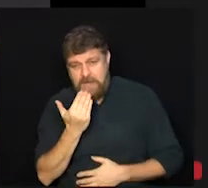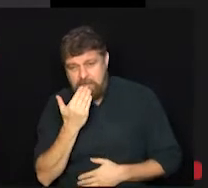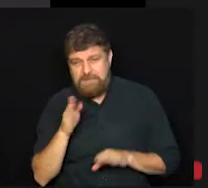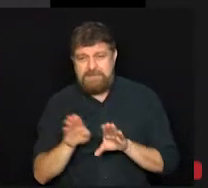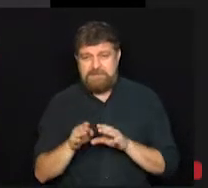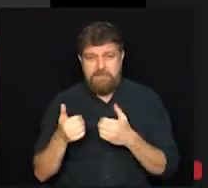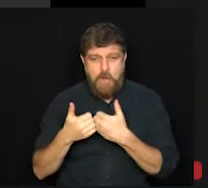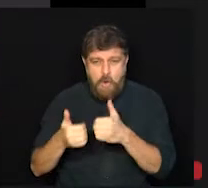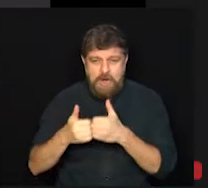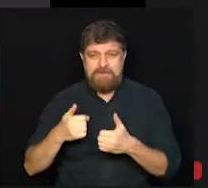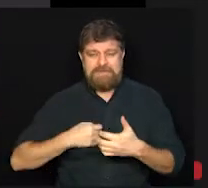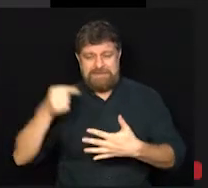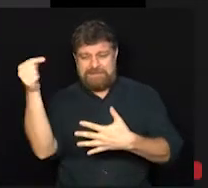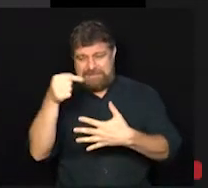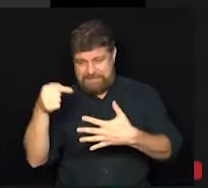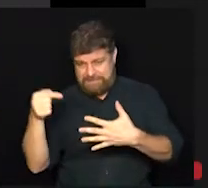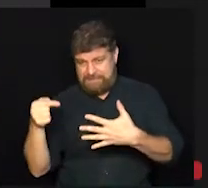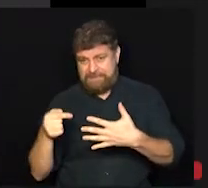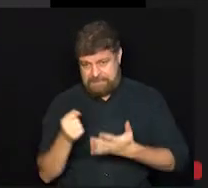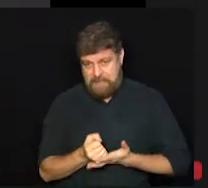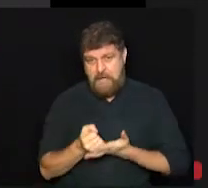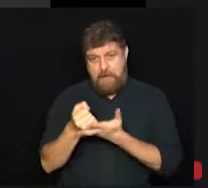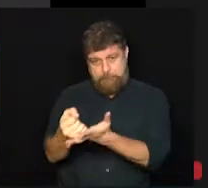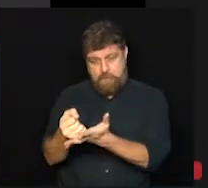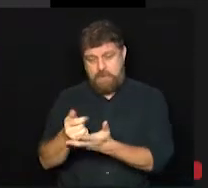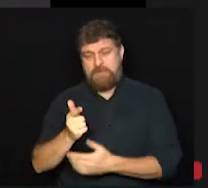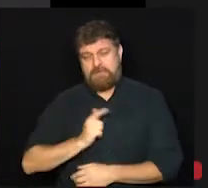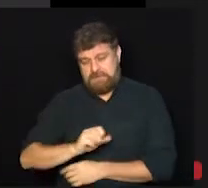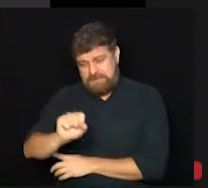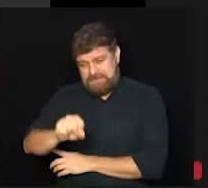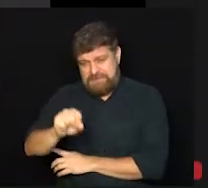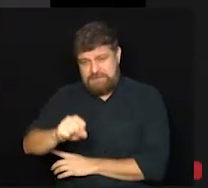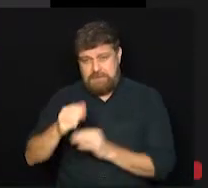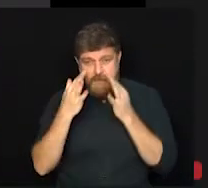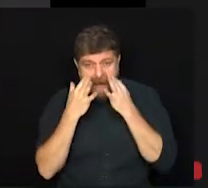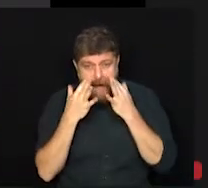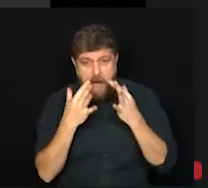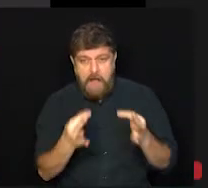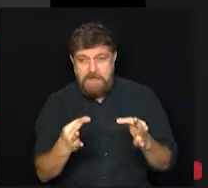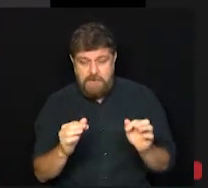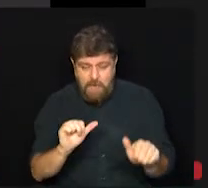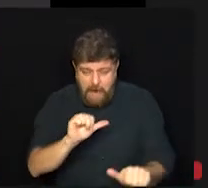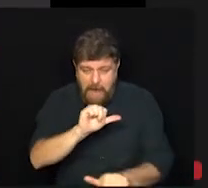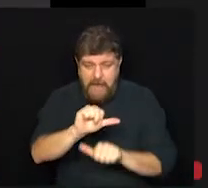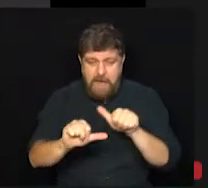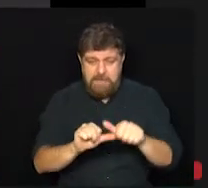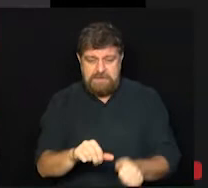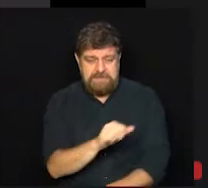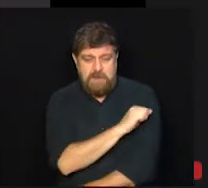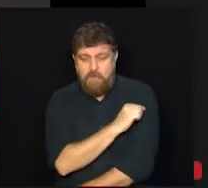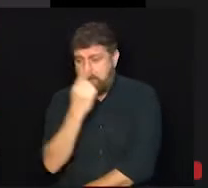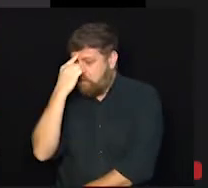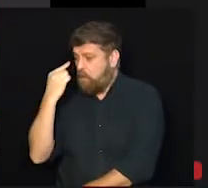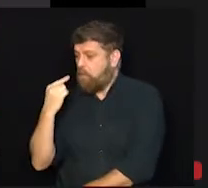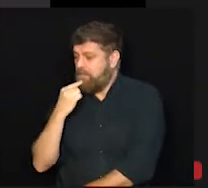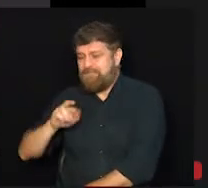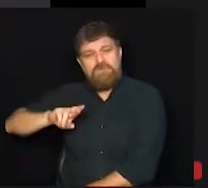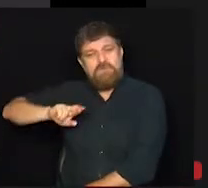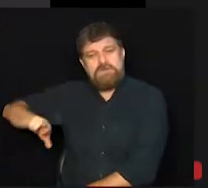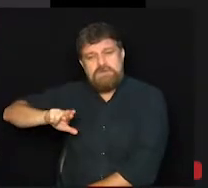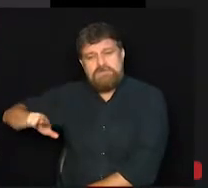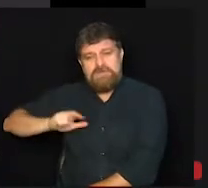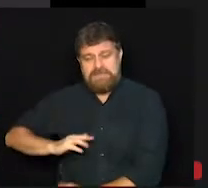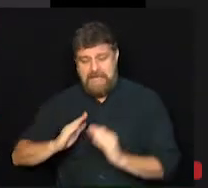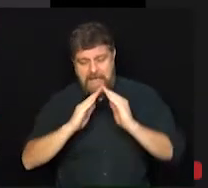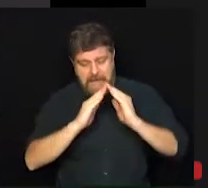transporte, enfim, tem outros auxílios. Mas para chamar a atenção que com esta mudança de perfil dos estudantes, a questão da